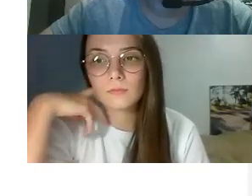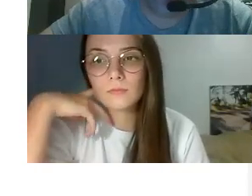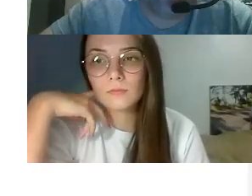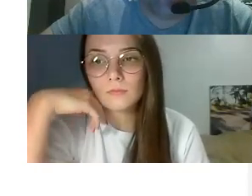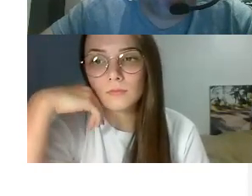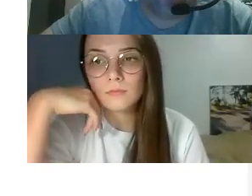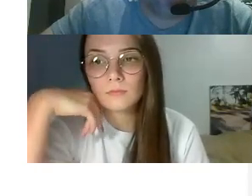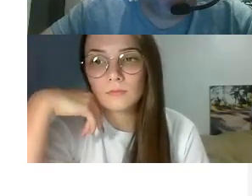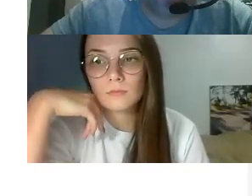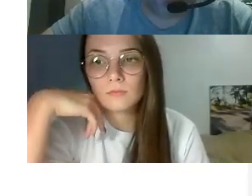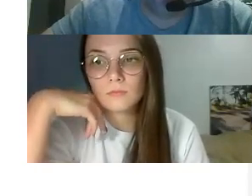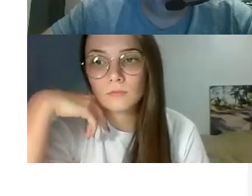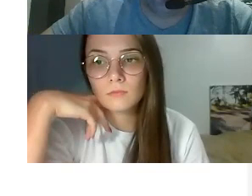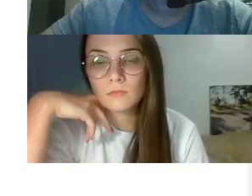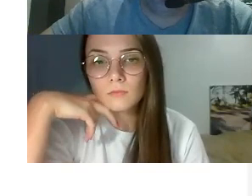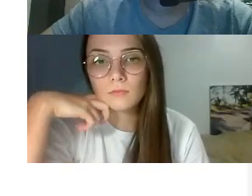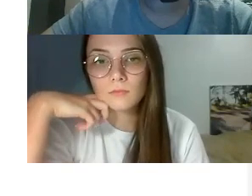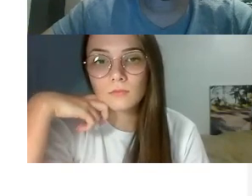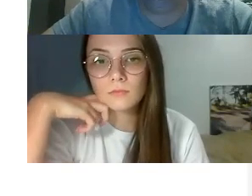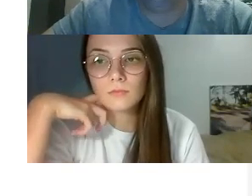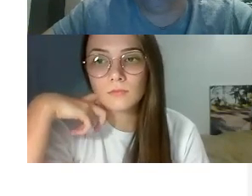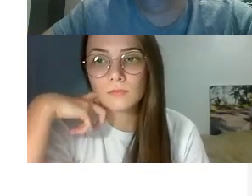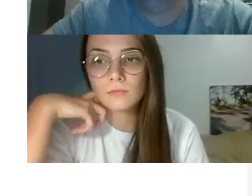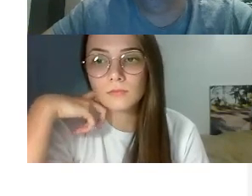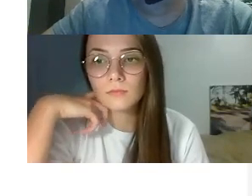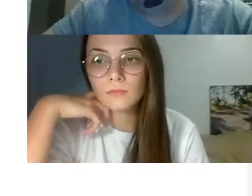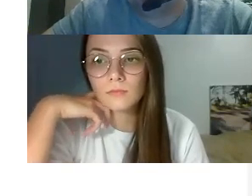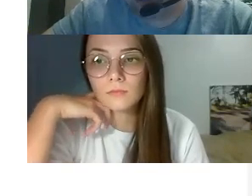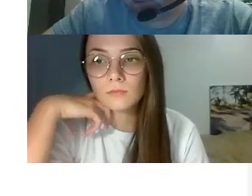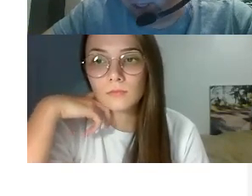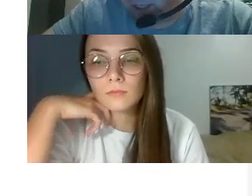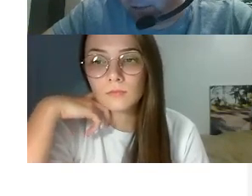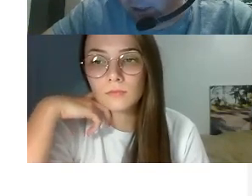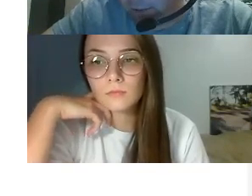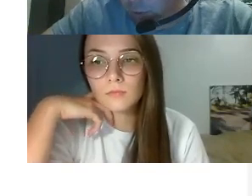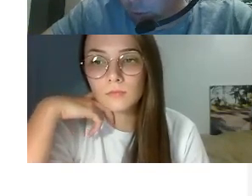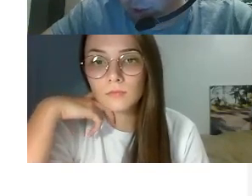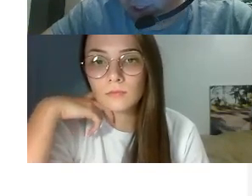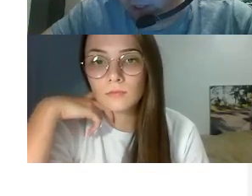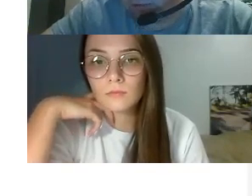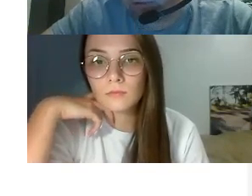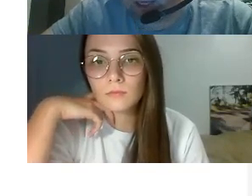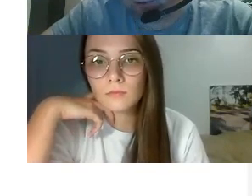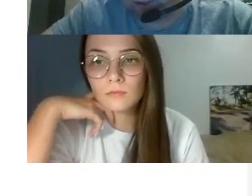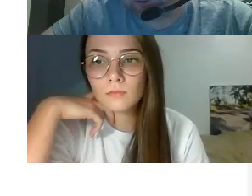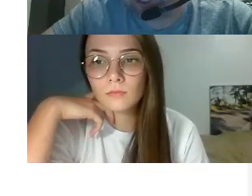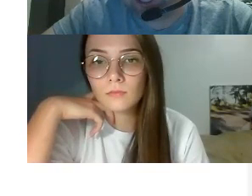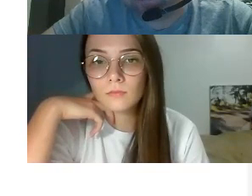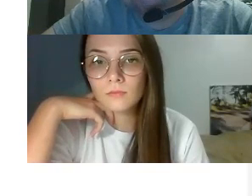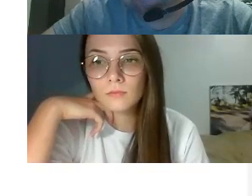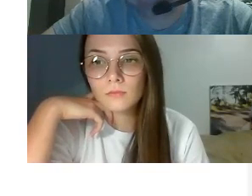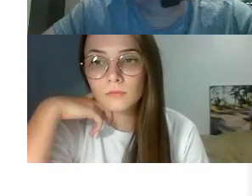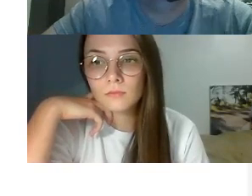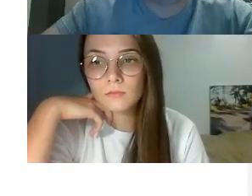Não, sexta não posso, Jéssica. Mas tu trabalha sábado, tá escrito bem aqui que tu escreveu. O dia todo, tem a noite toda